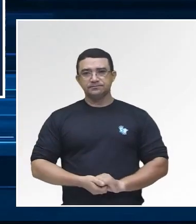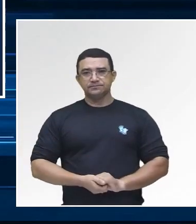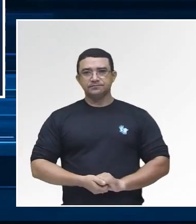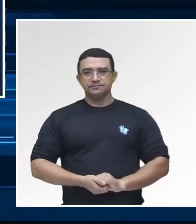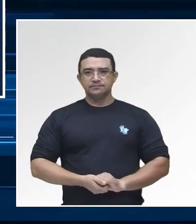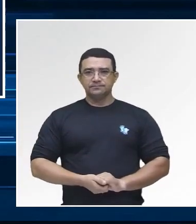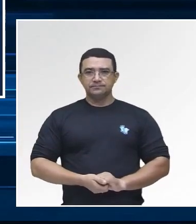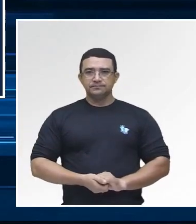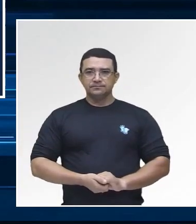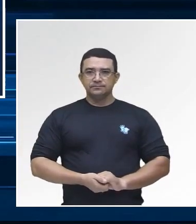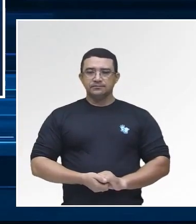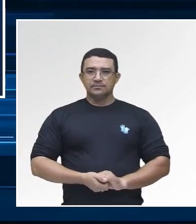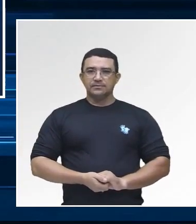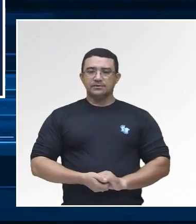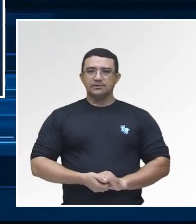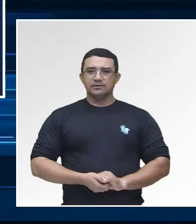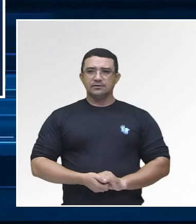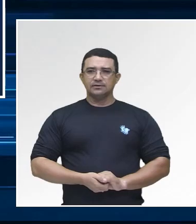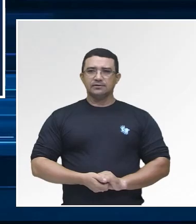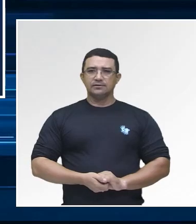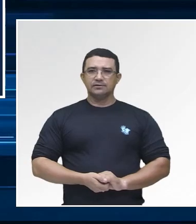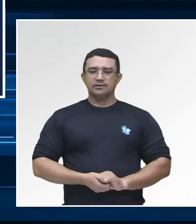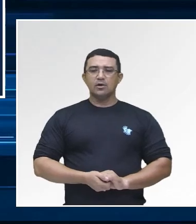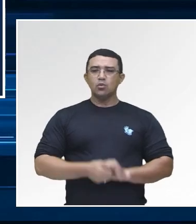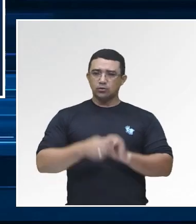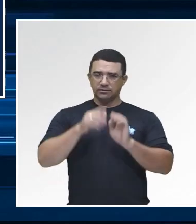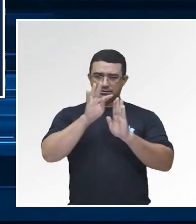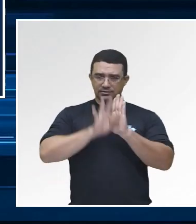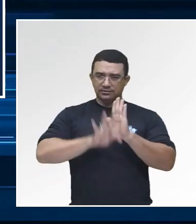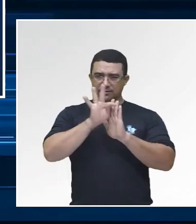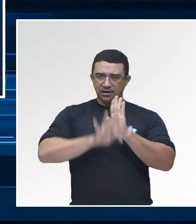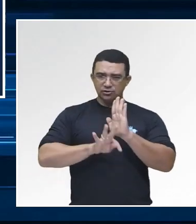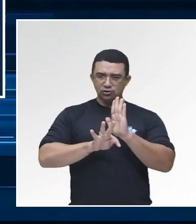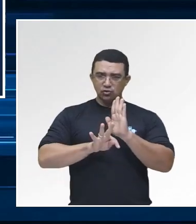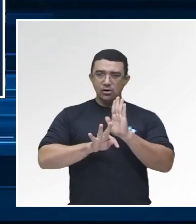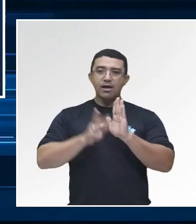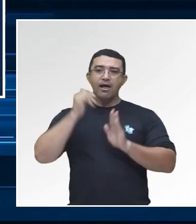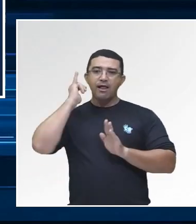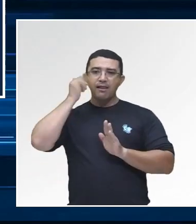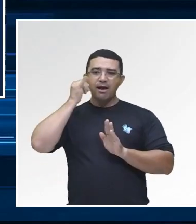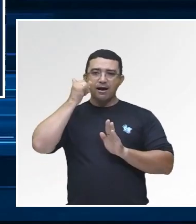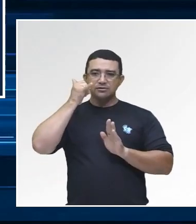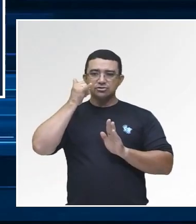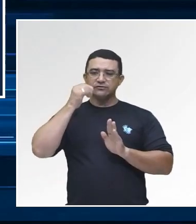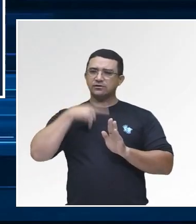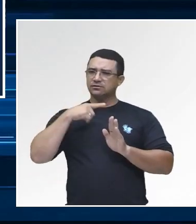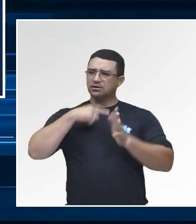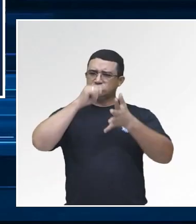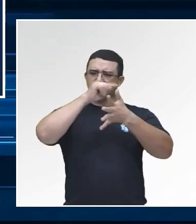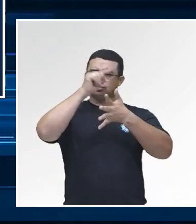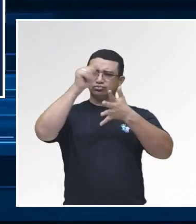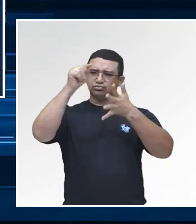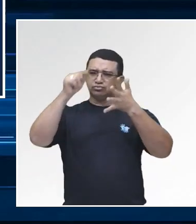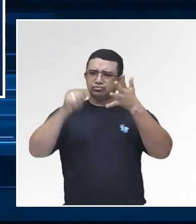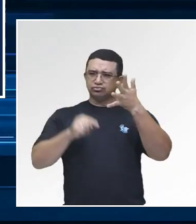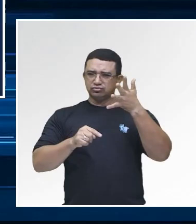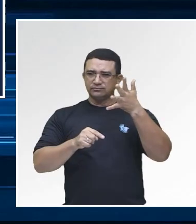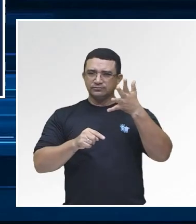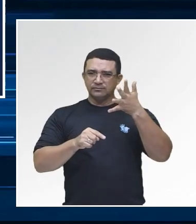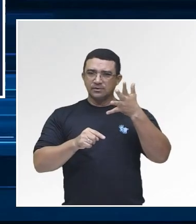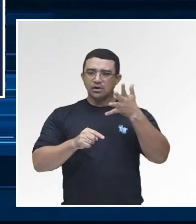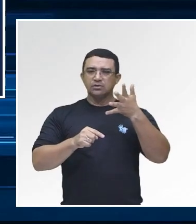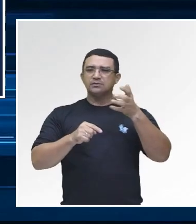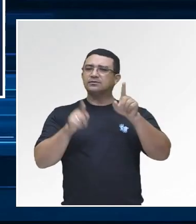Então, são todos esses, o texto narrativo, ele contempla todas essas situações, ele